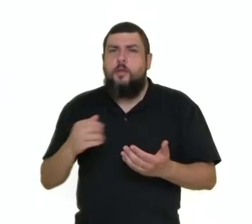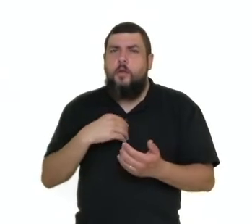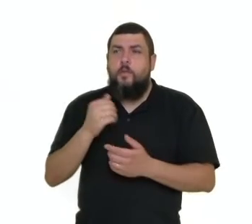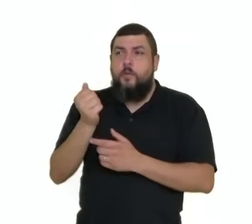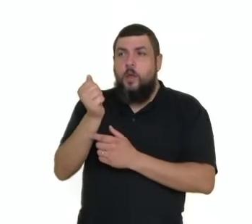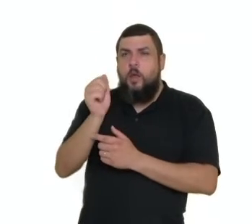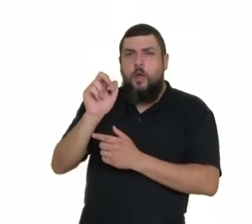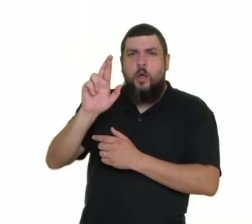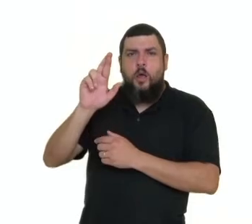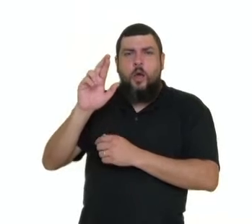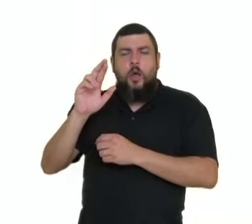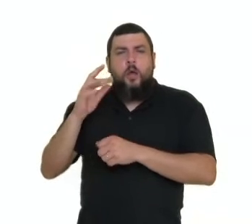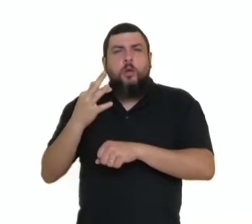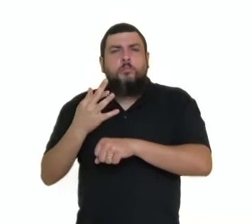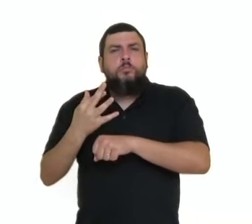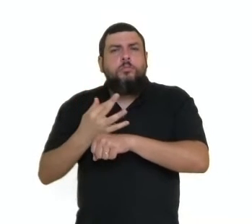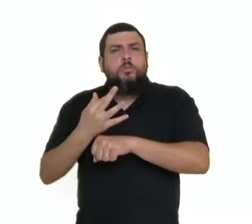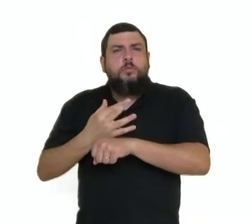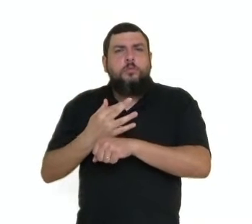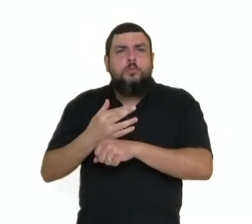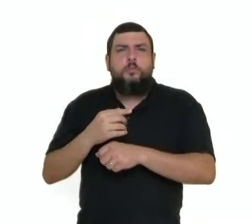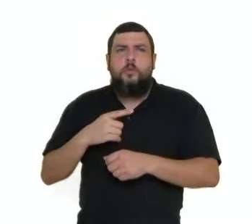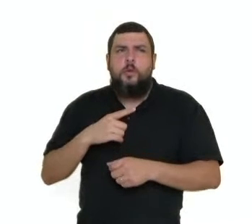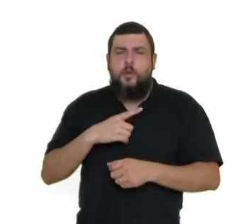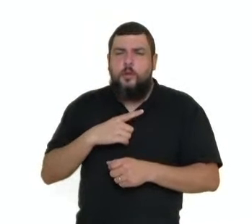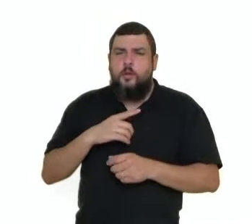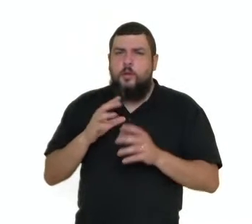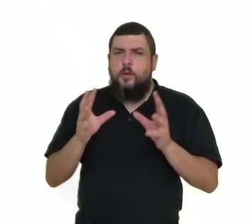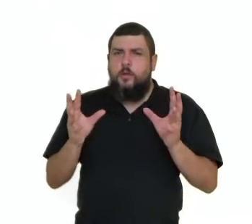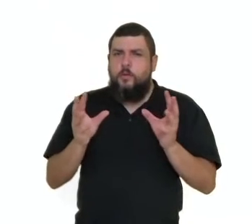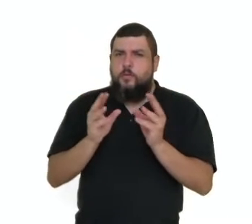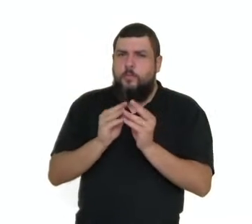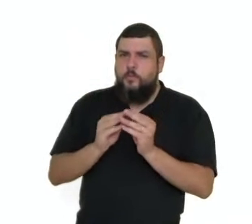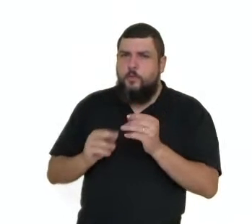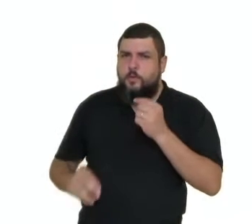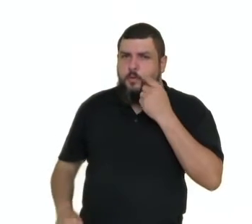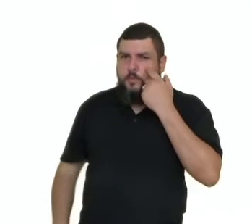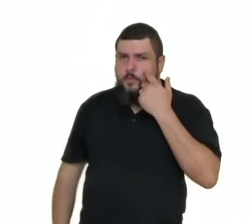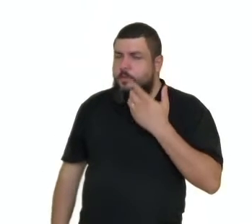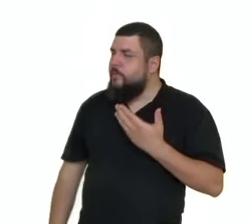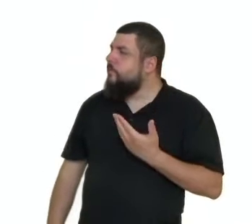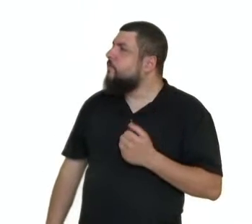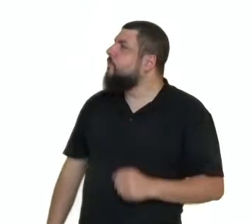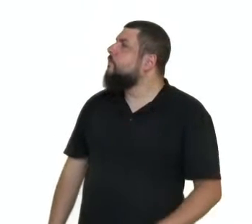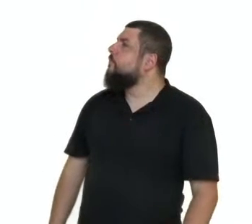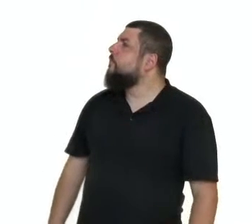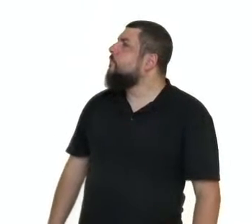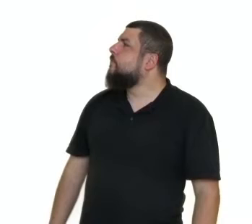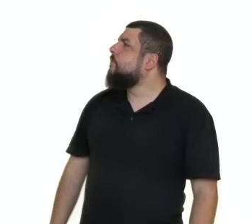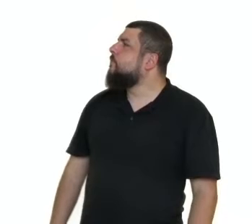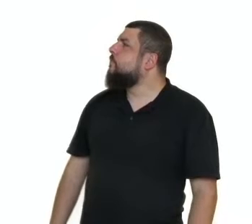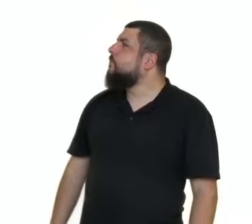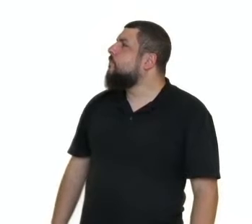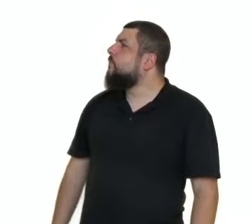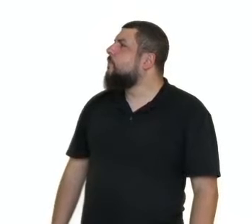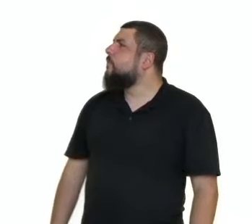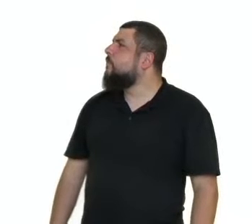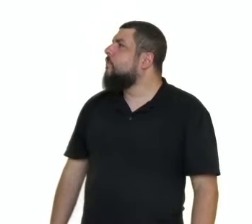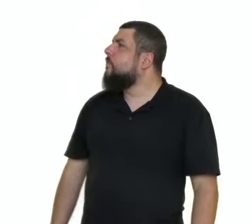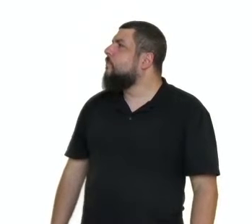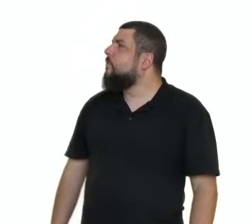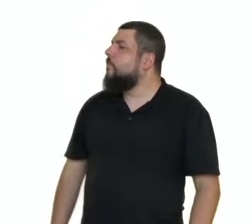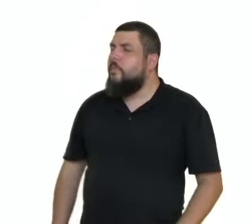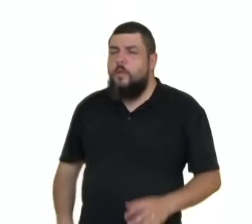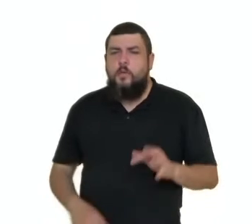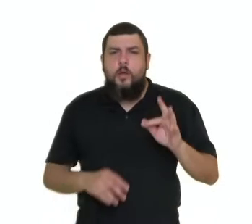é igual a força-peso, por isso que eu fiz FR, né, que é força de resistência igual ao peso, ou seja, força